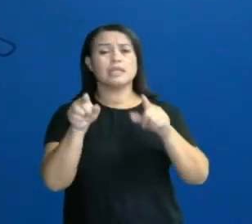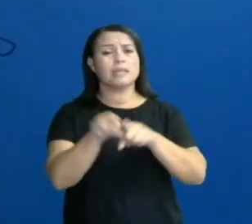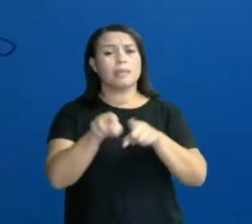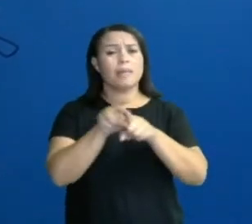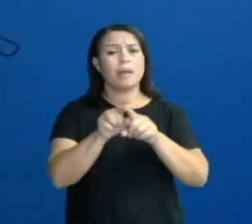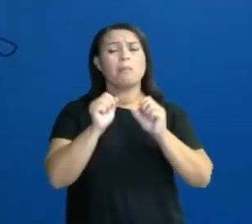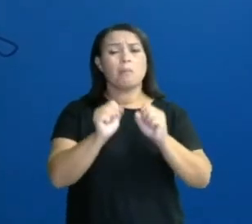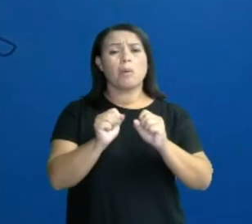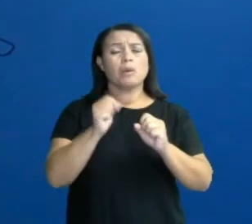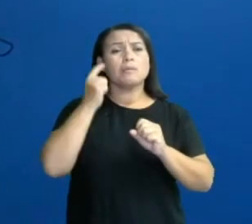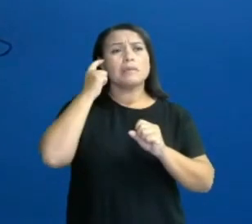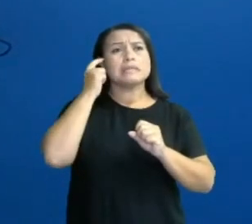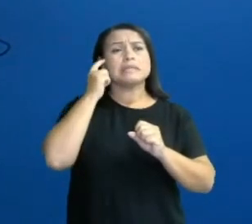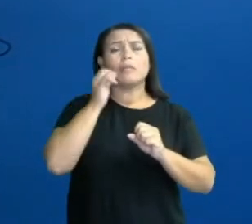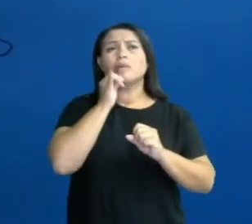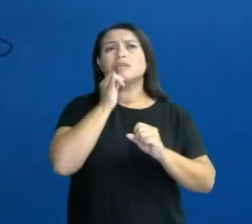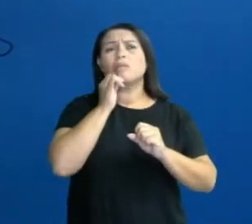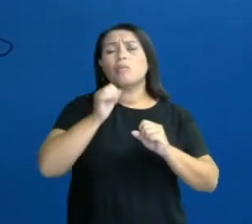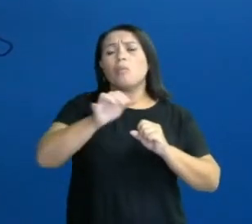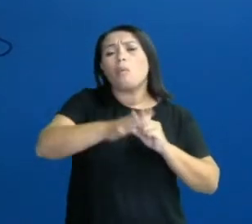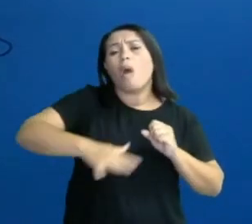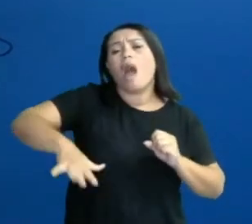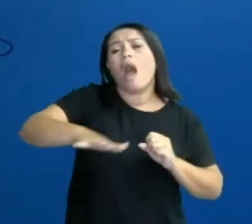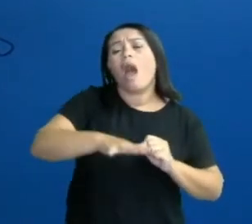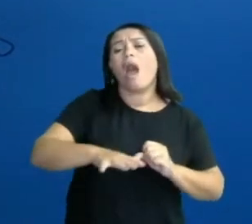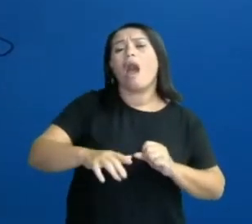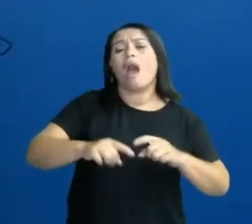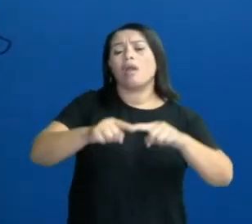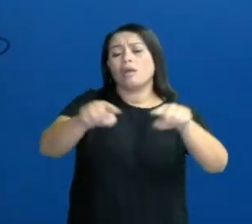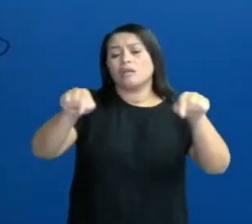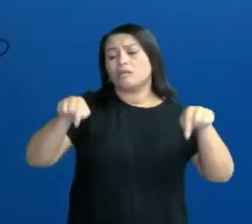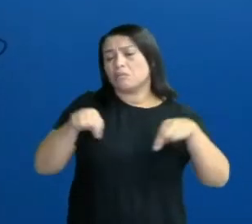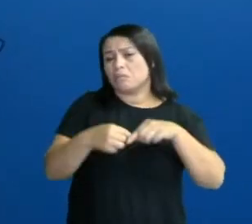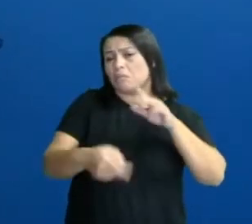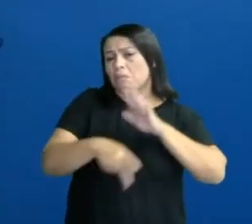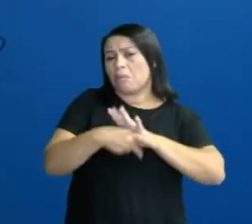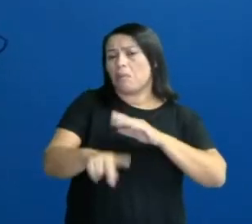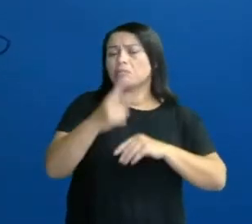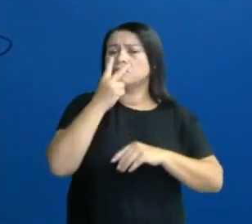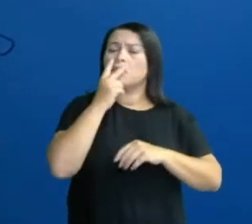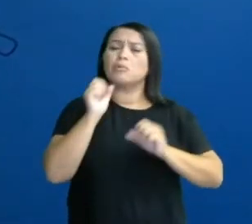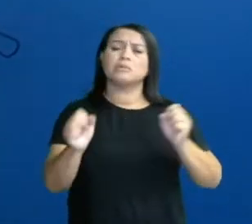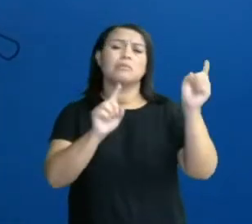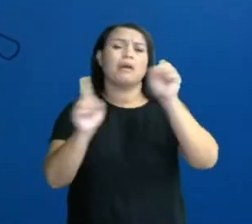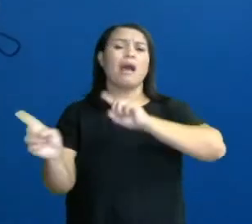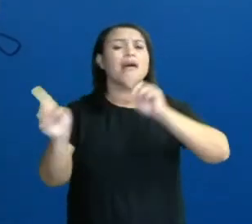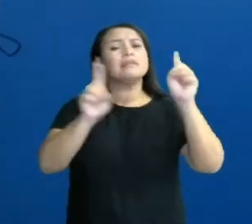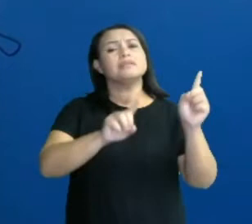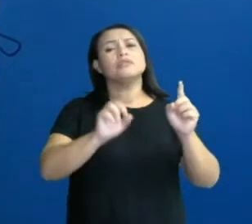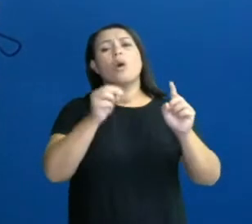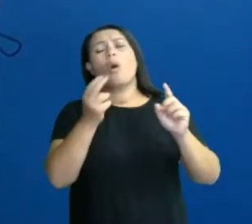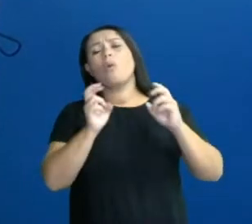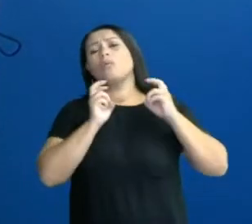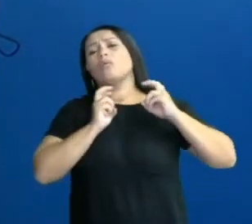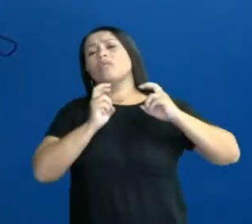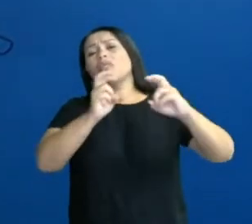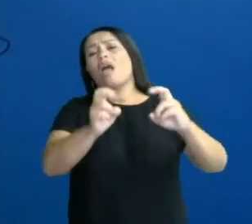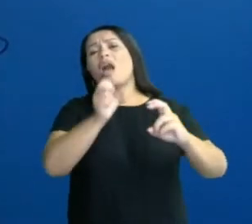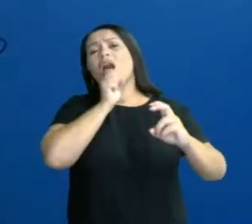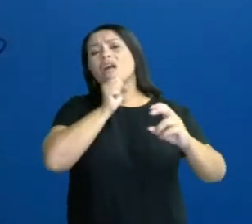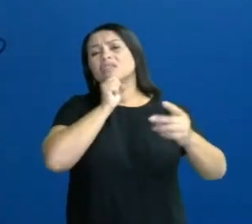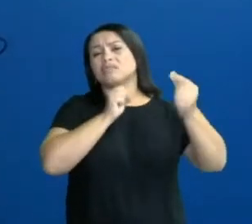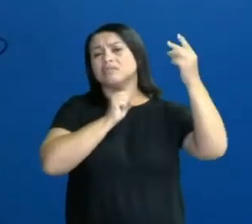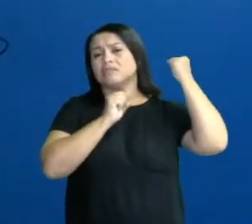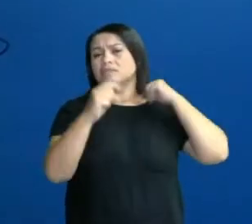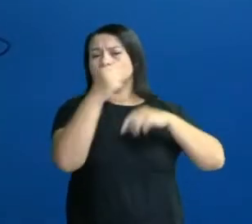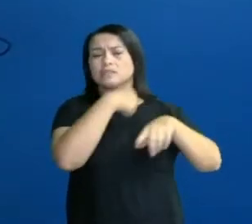representar alguma área do município de Vitória, seja a Praça da Matriz, né, seja a antiga estação, fazer isso em formato de maquete e expor